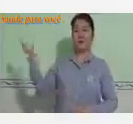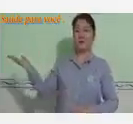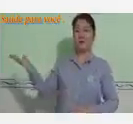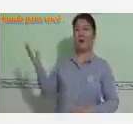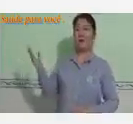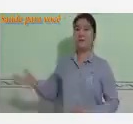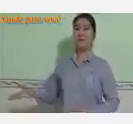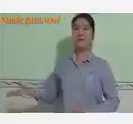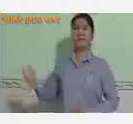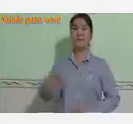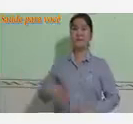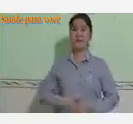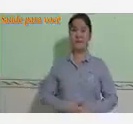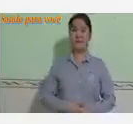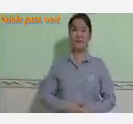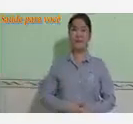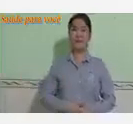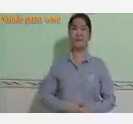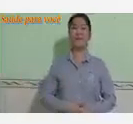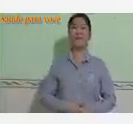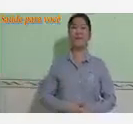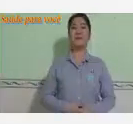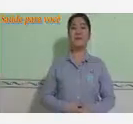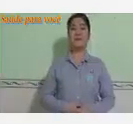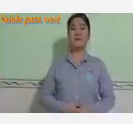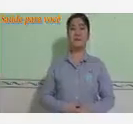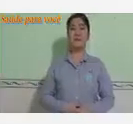vida, se é excessivo é frequente,